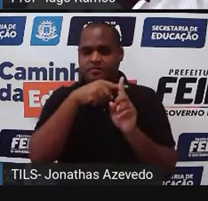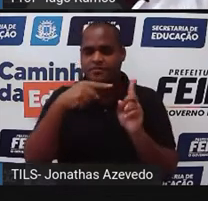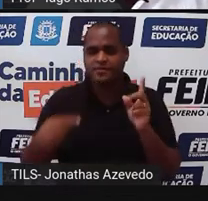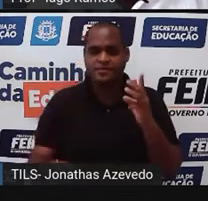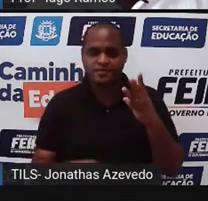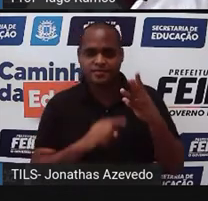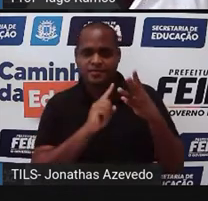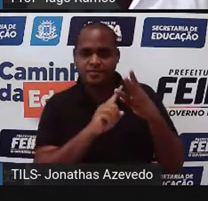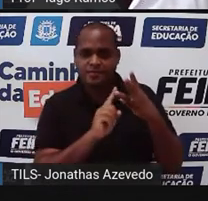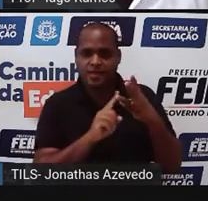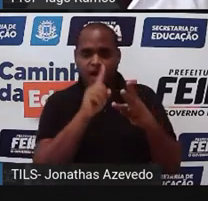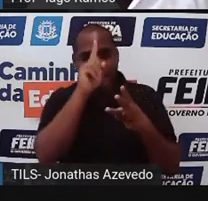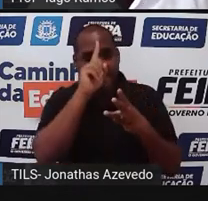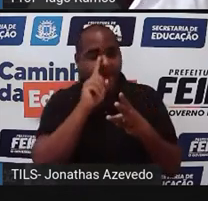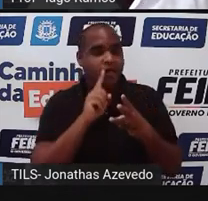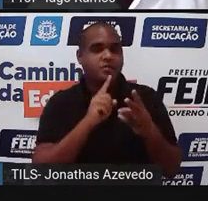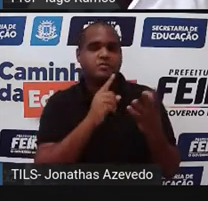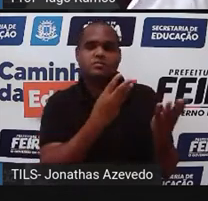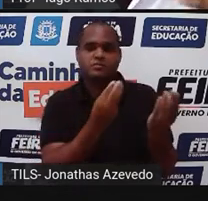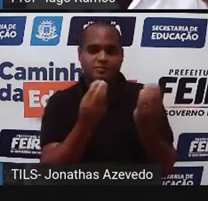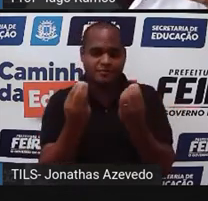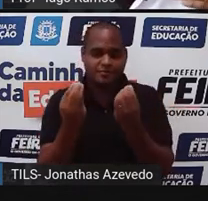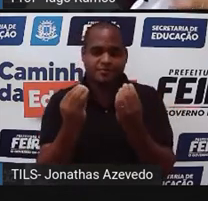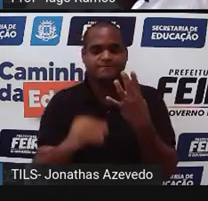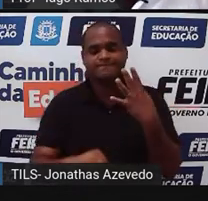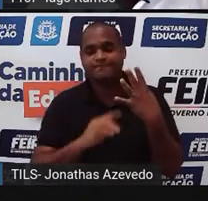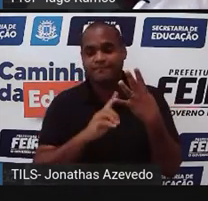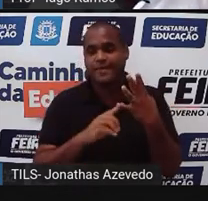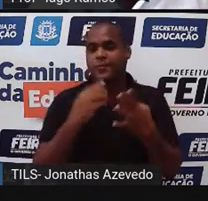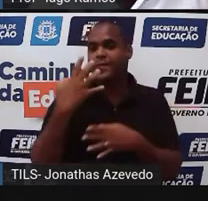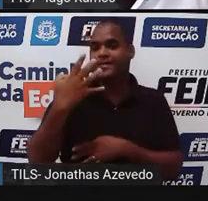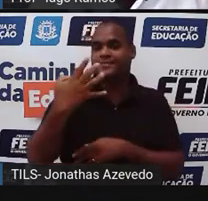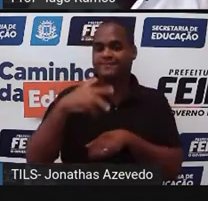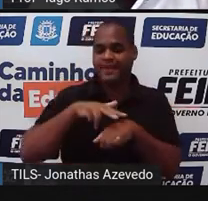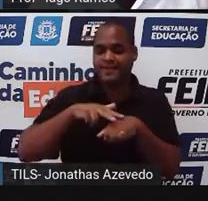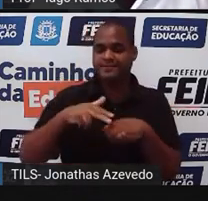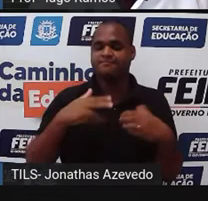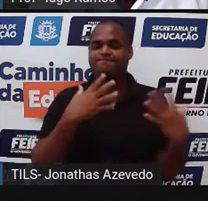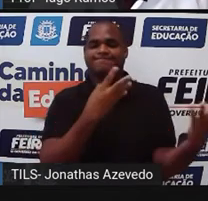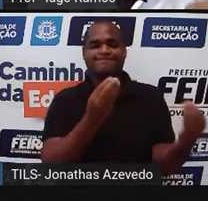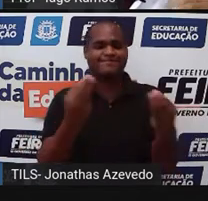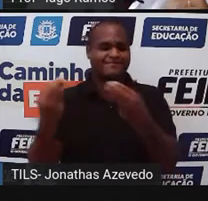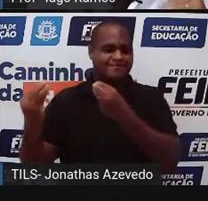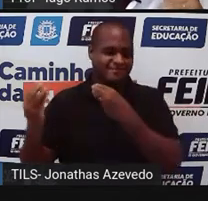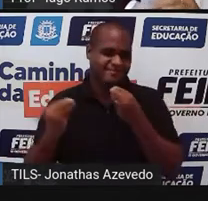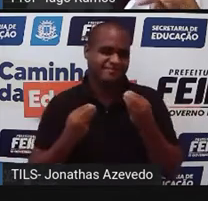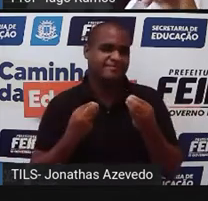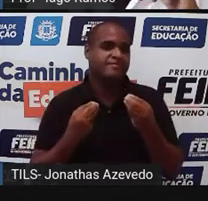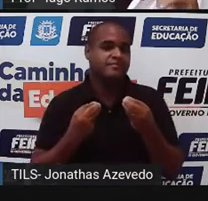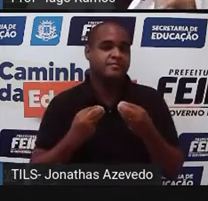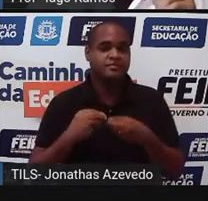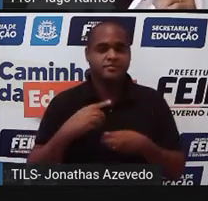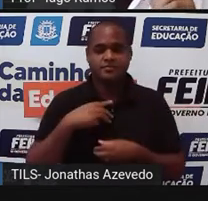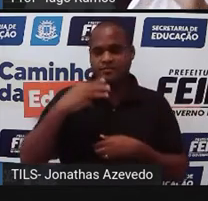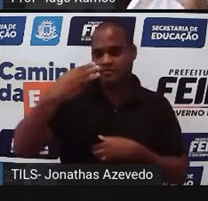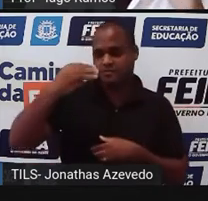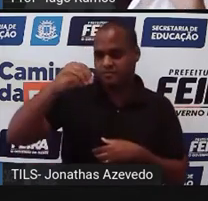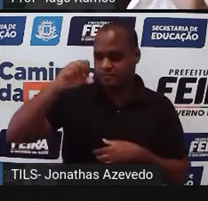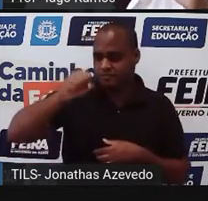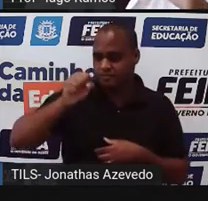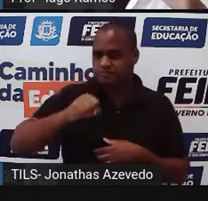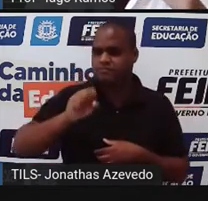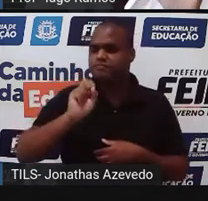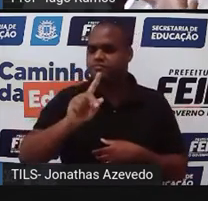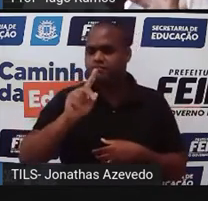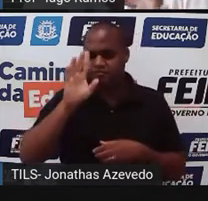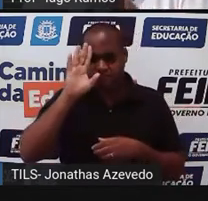número 3 amarelo para a maioria Número Quatro em verde para bastante 30 segundos